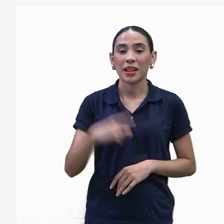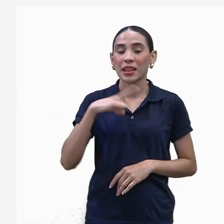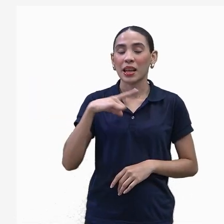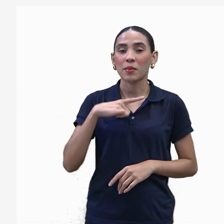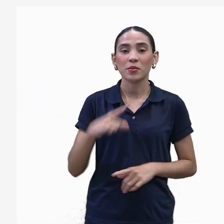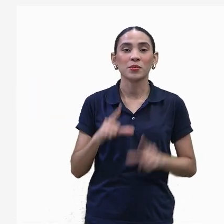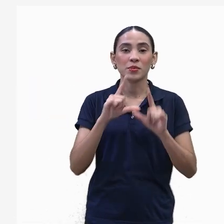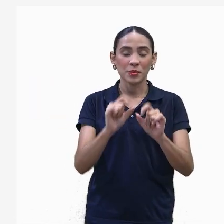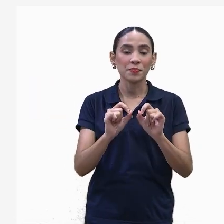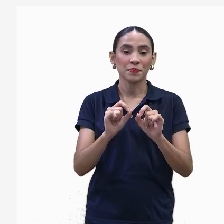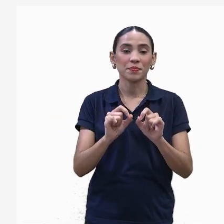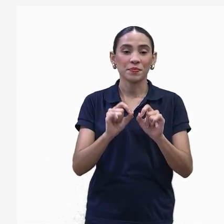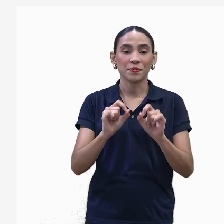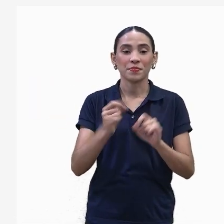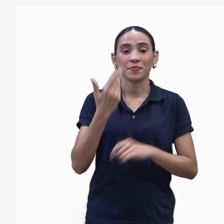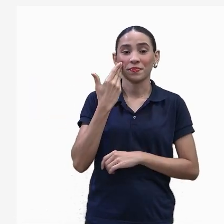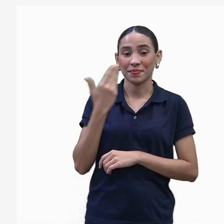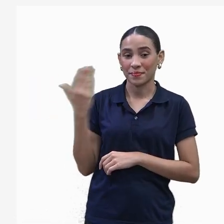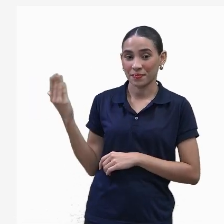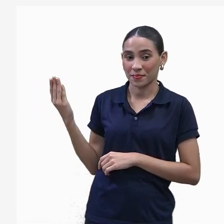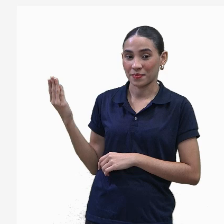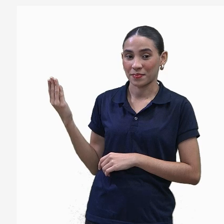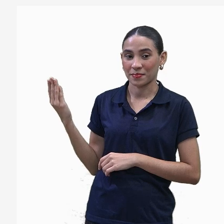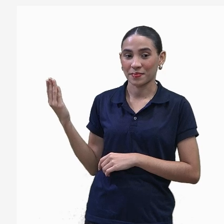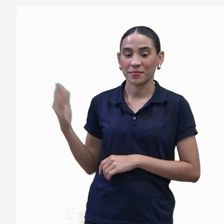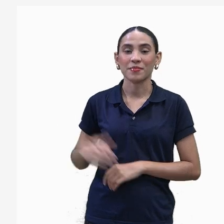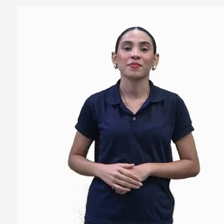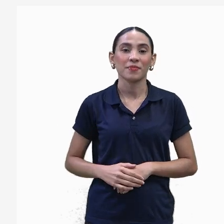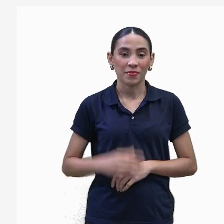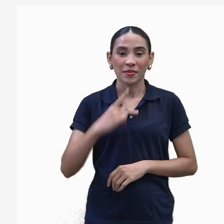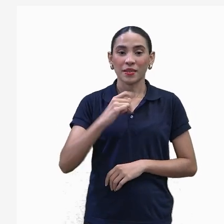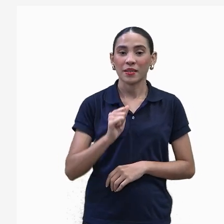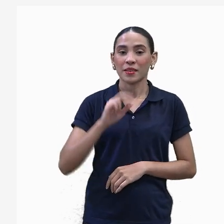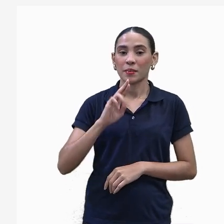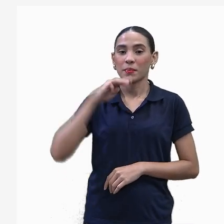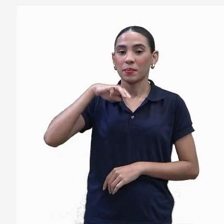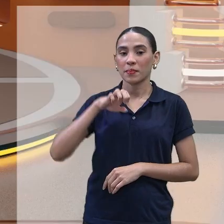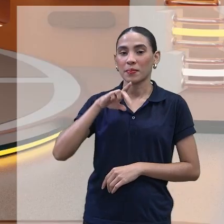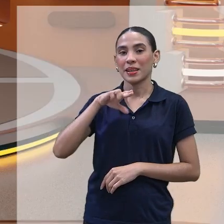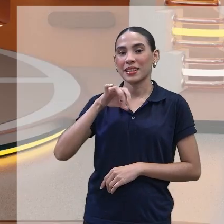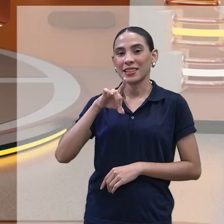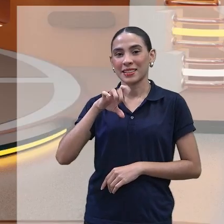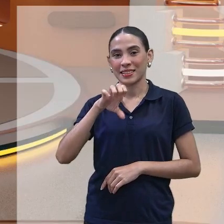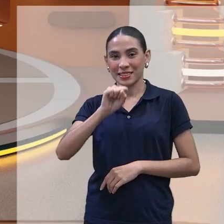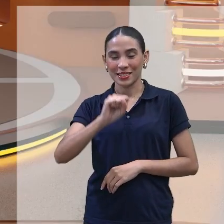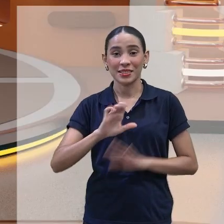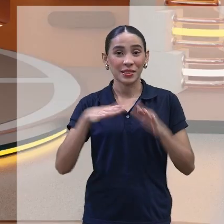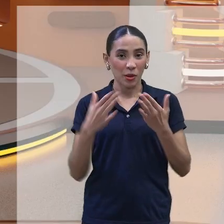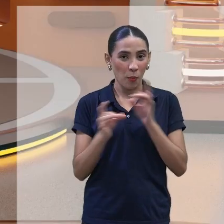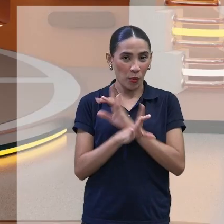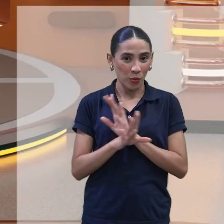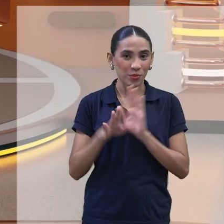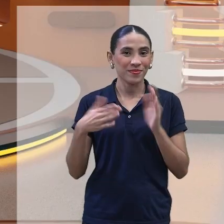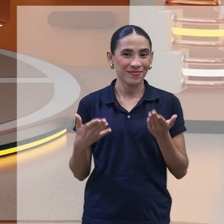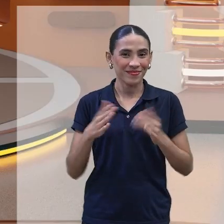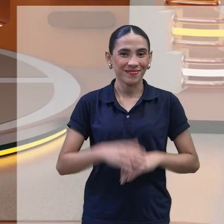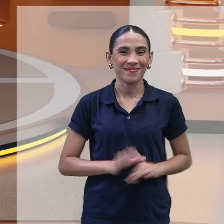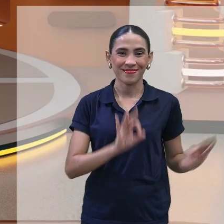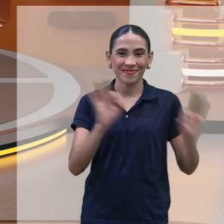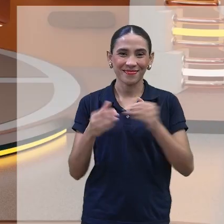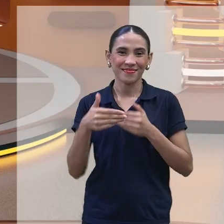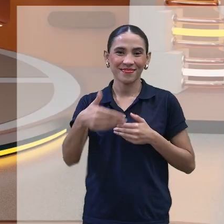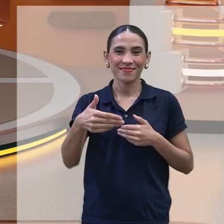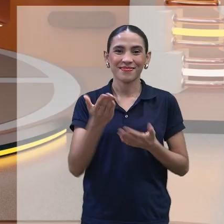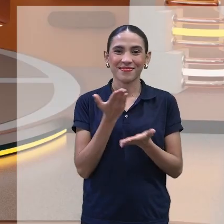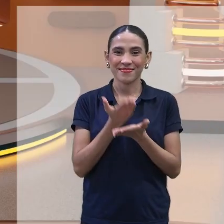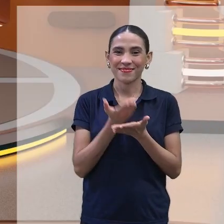conversar justamente sobre ser e não ser em Parmênides. Preparados, então? Venham